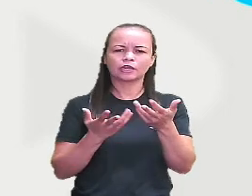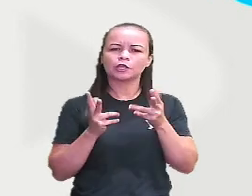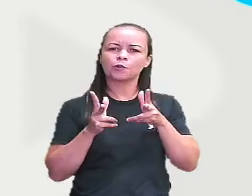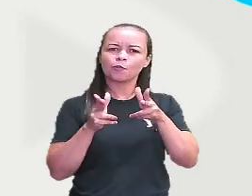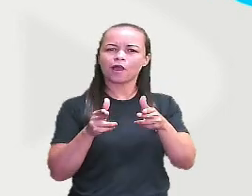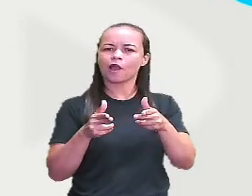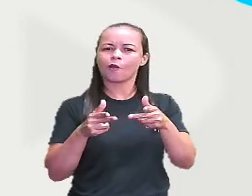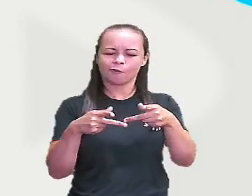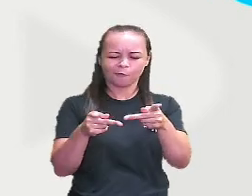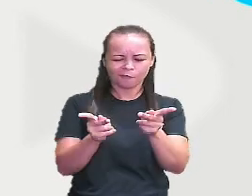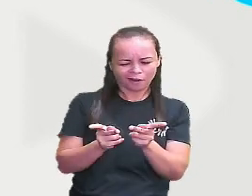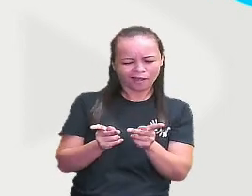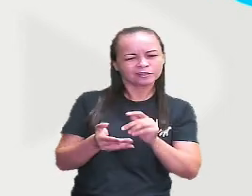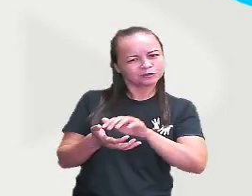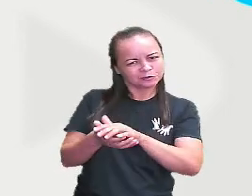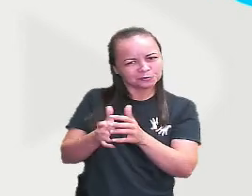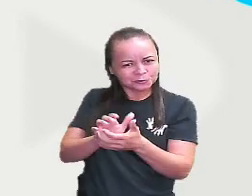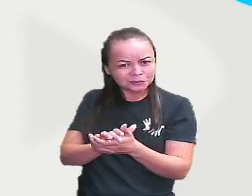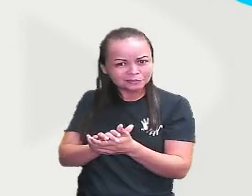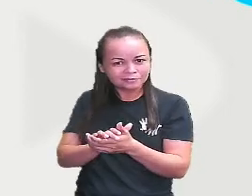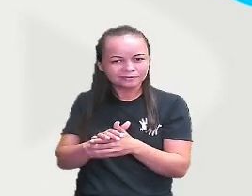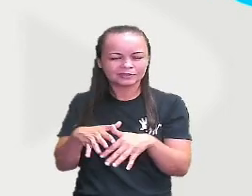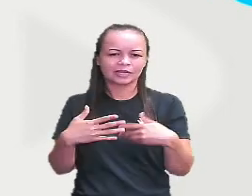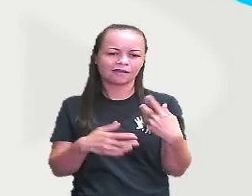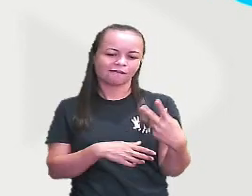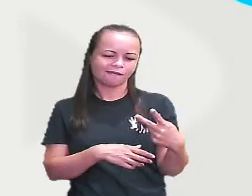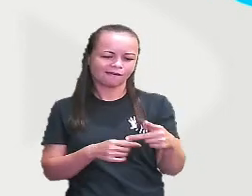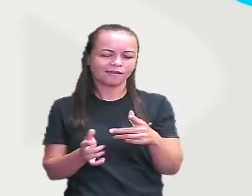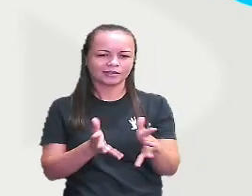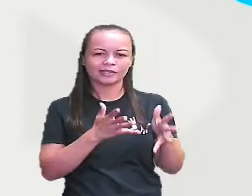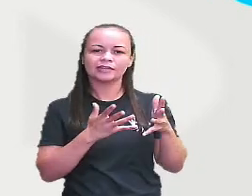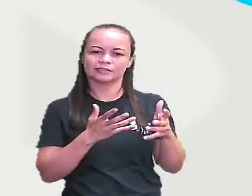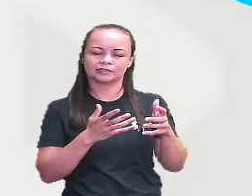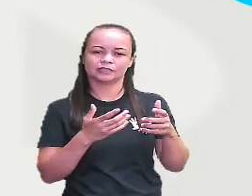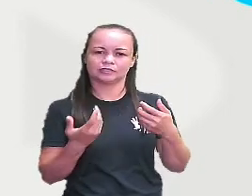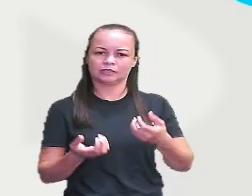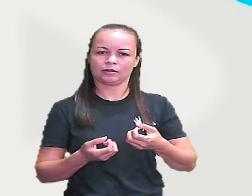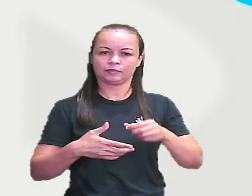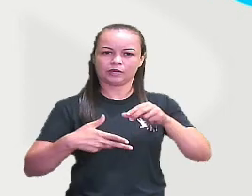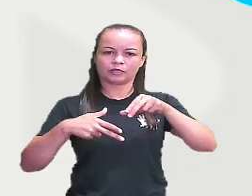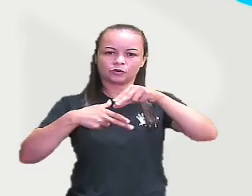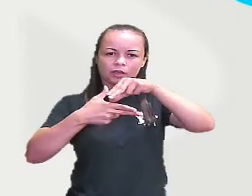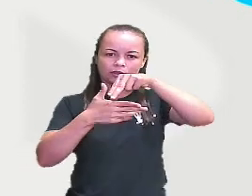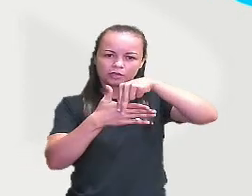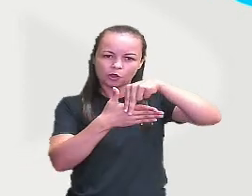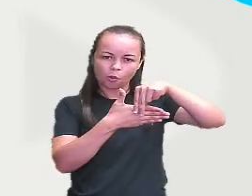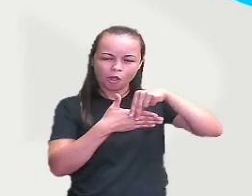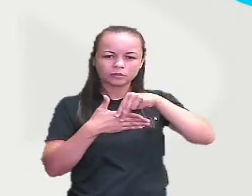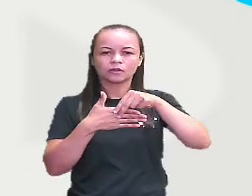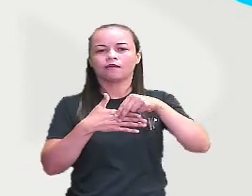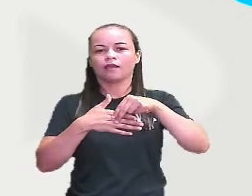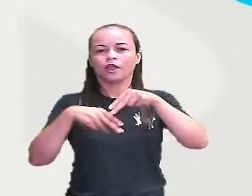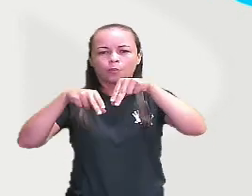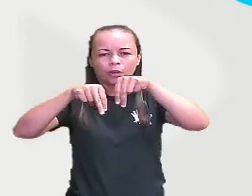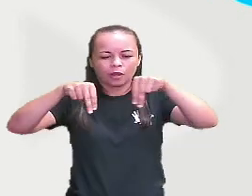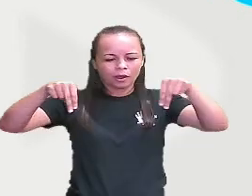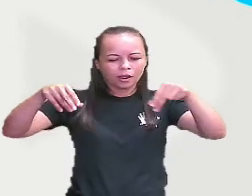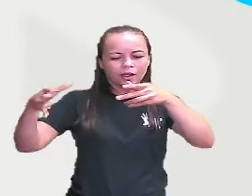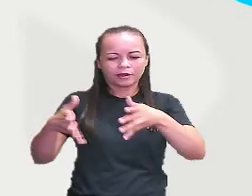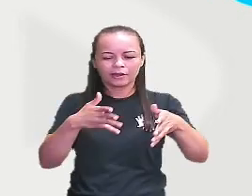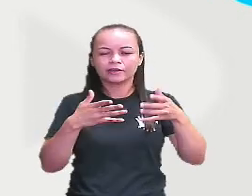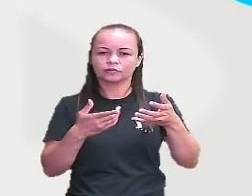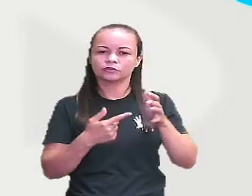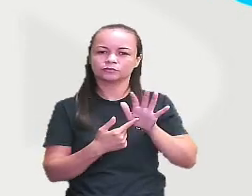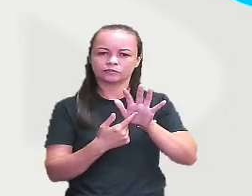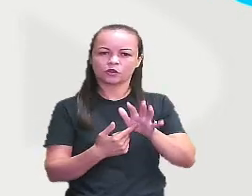cuscuz. Esse é um exemplo de um poema em literatura de cordel que possui verso, estrofe e